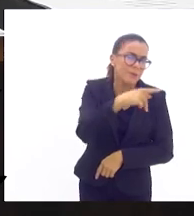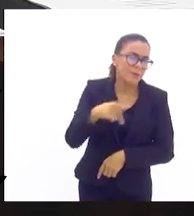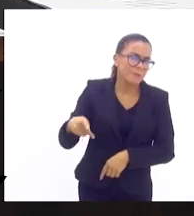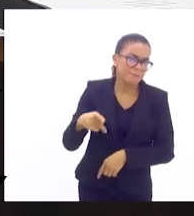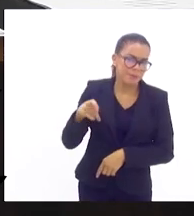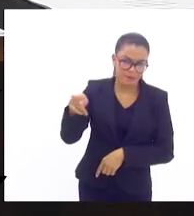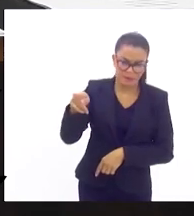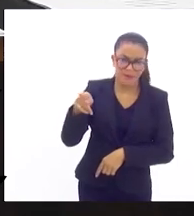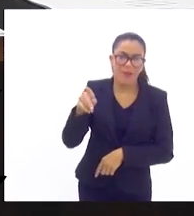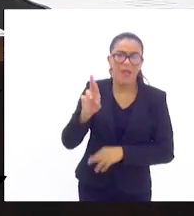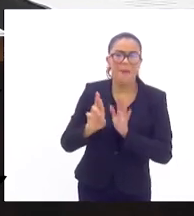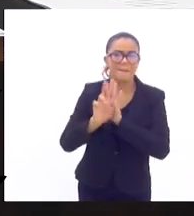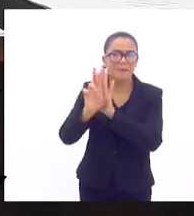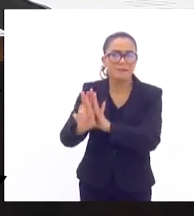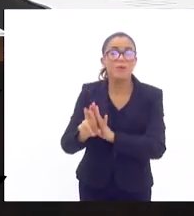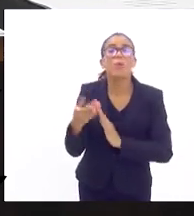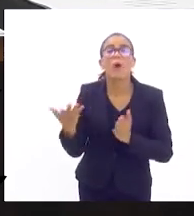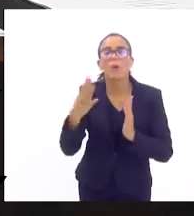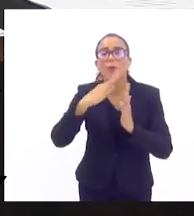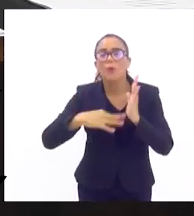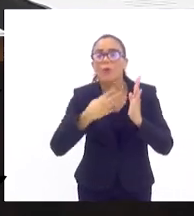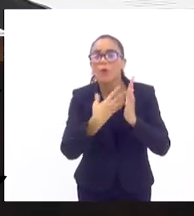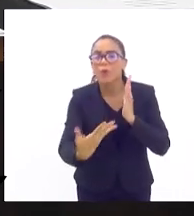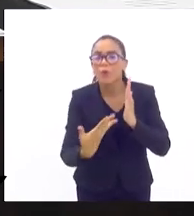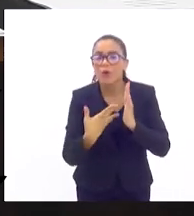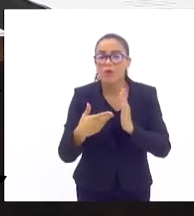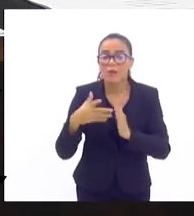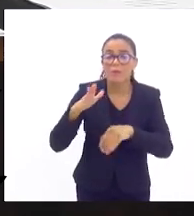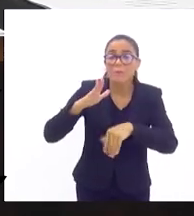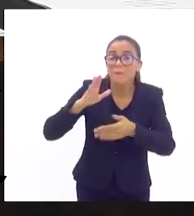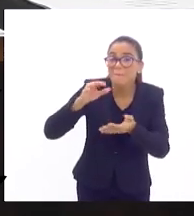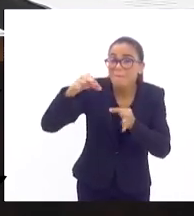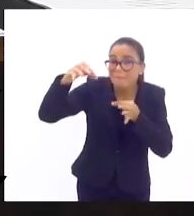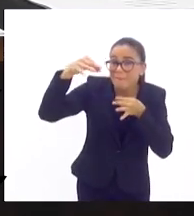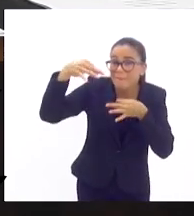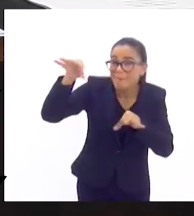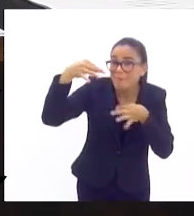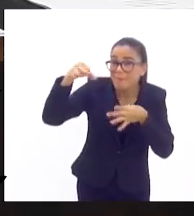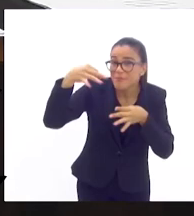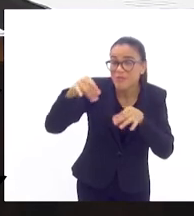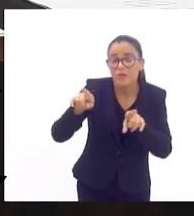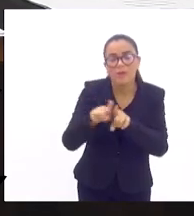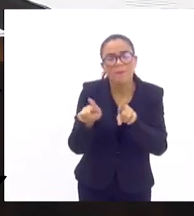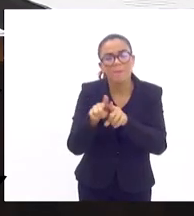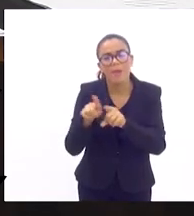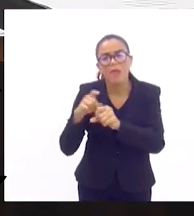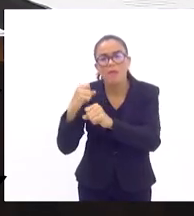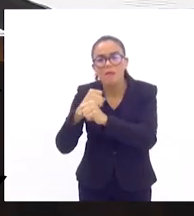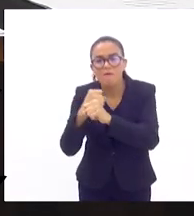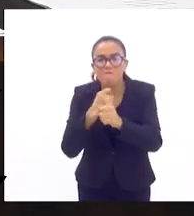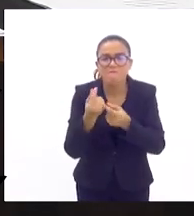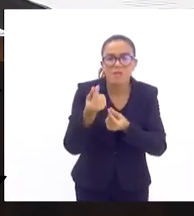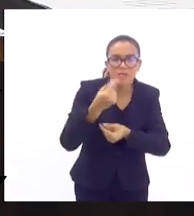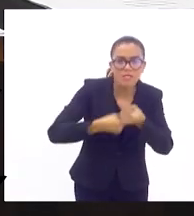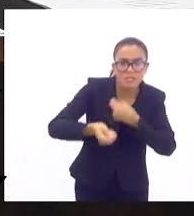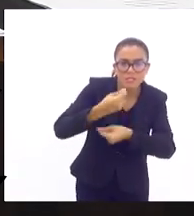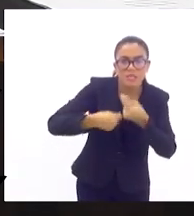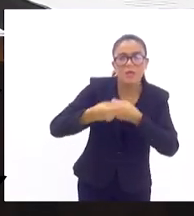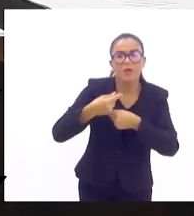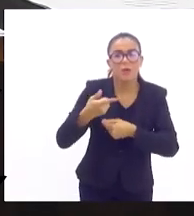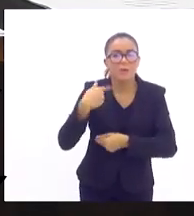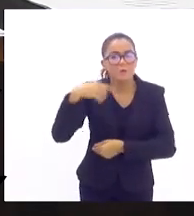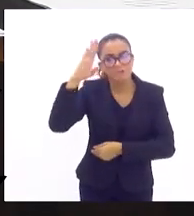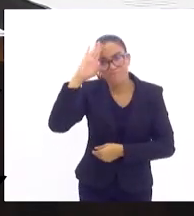Saneamento qual é o cronograma físico e financeiro de todos os bairros da Zona Oeste e principalmente